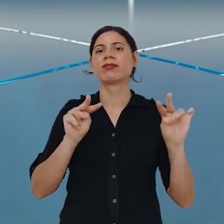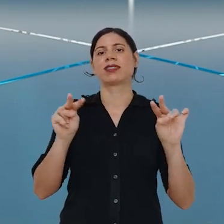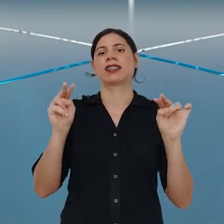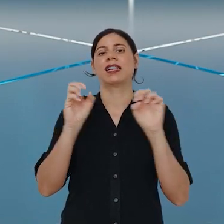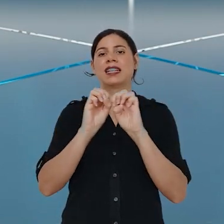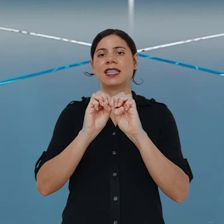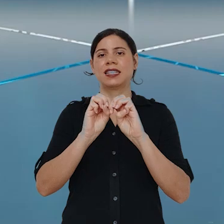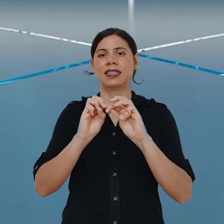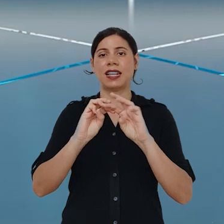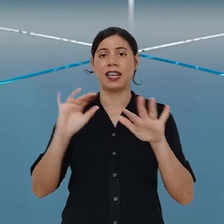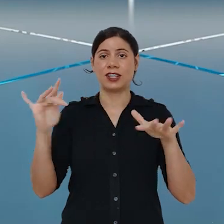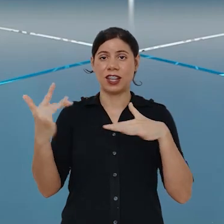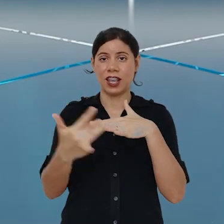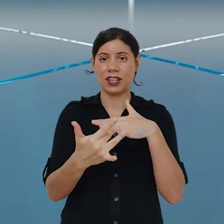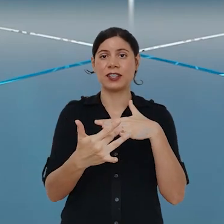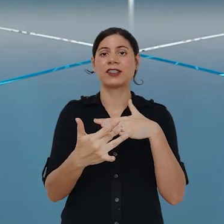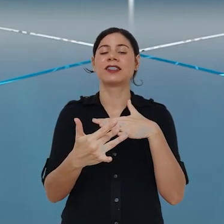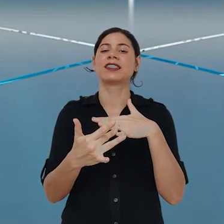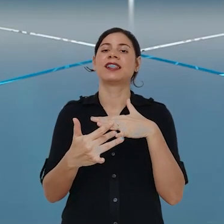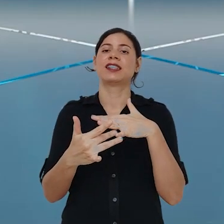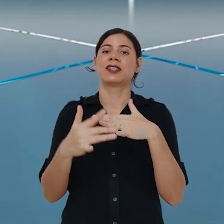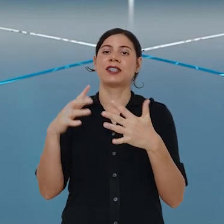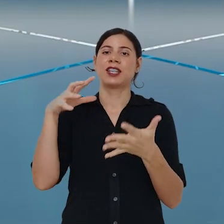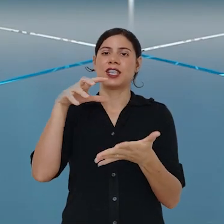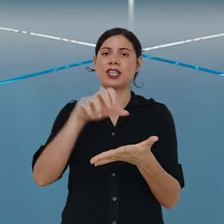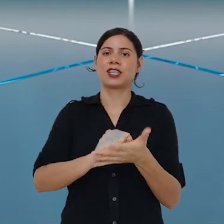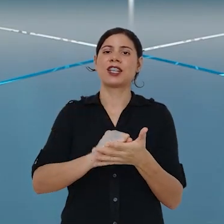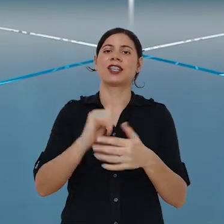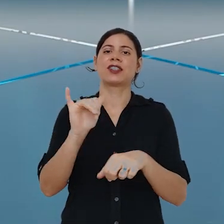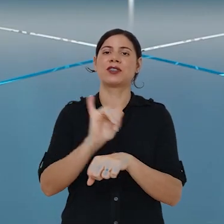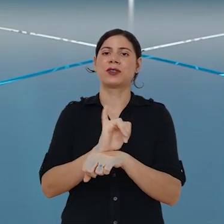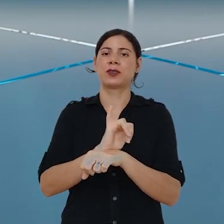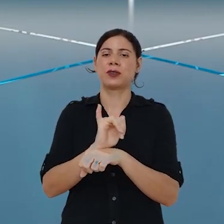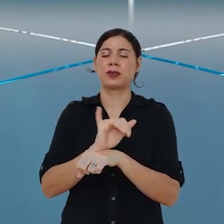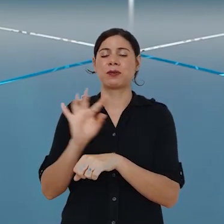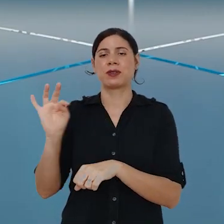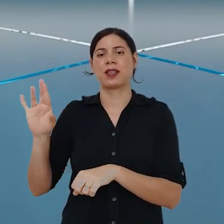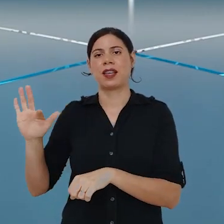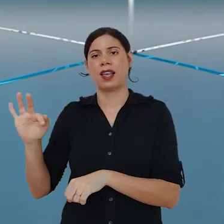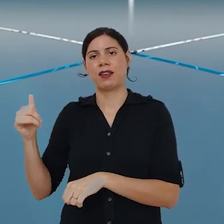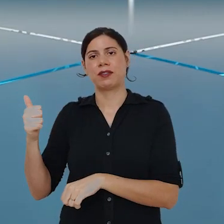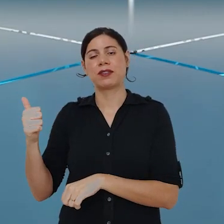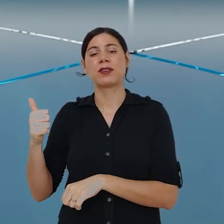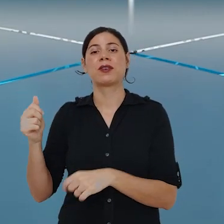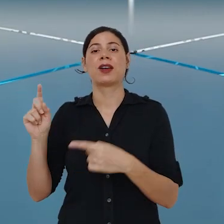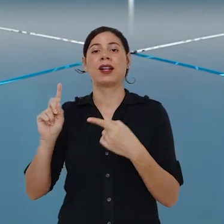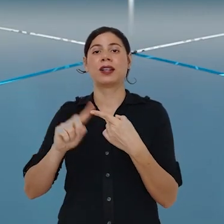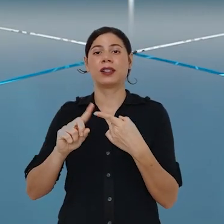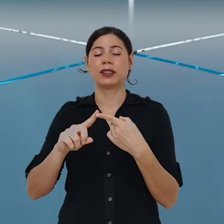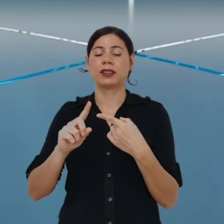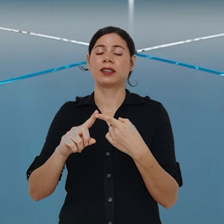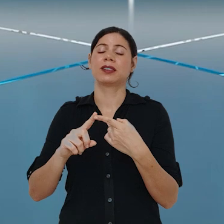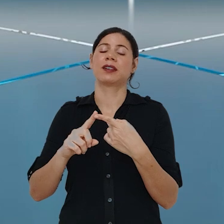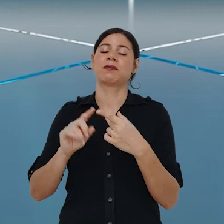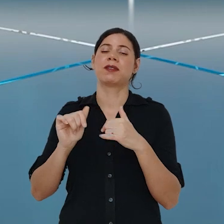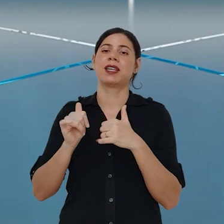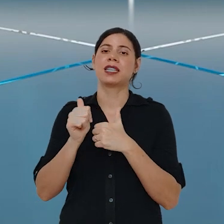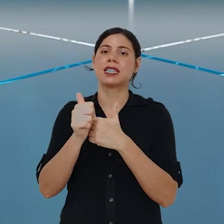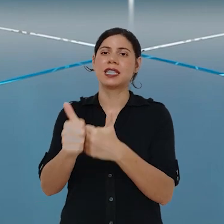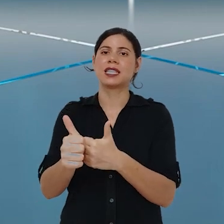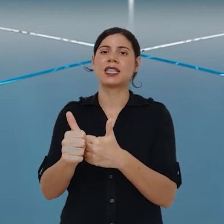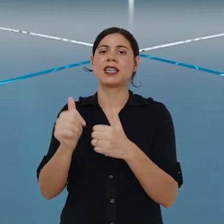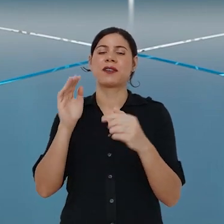sociais. Inscreva-se no canal do YouTube do TRF1 e siga a gente no Facebook e no Instagram. E na semana que vem eu